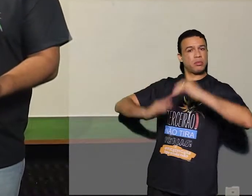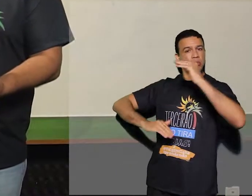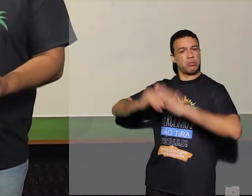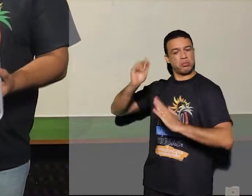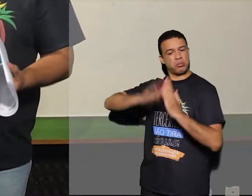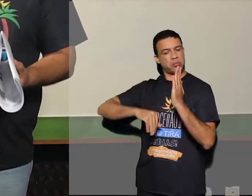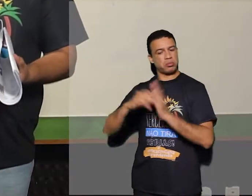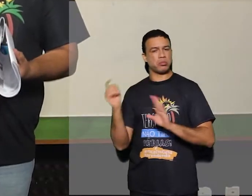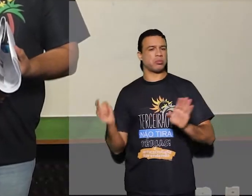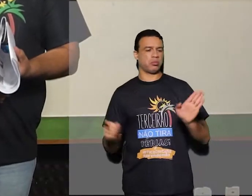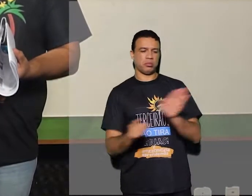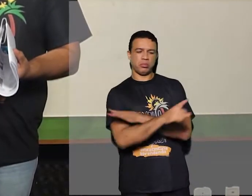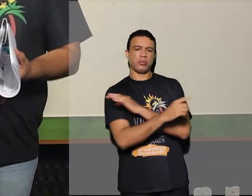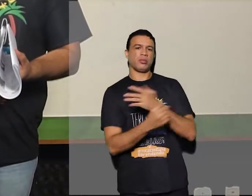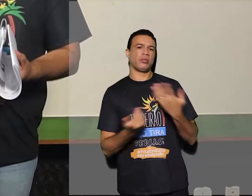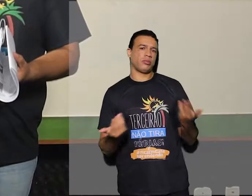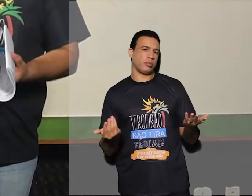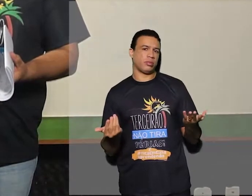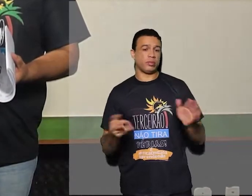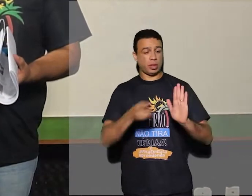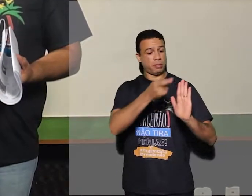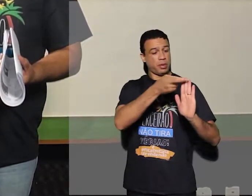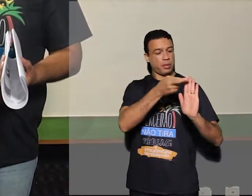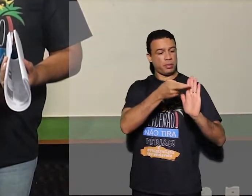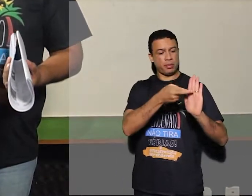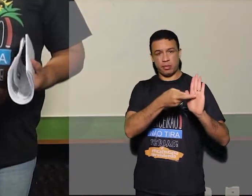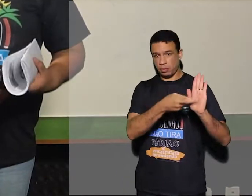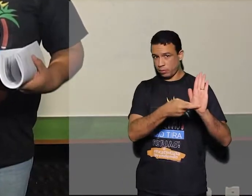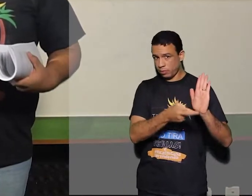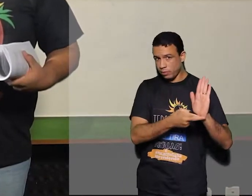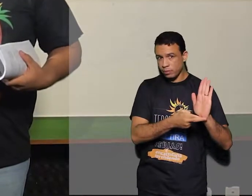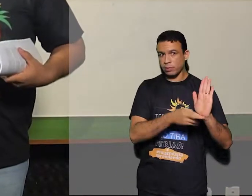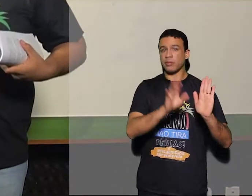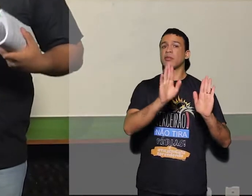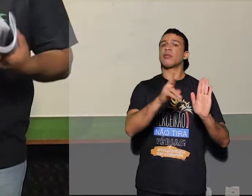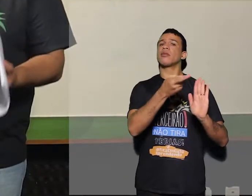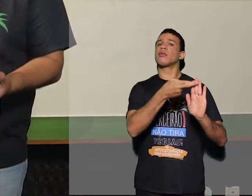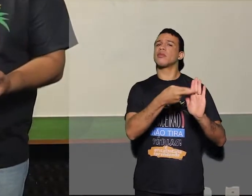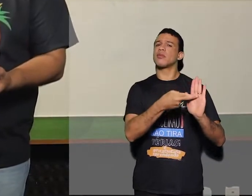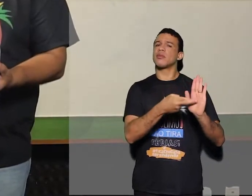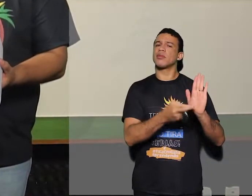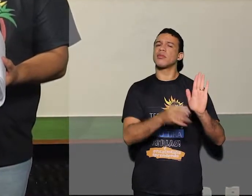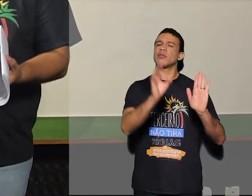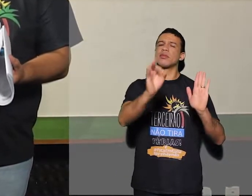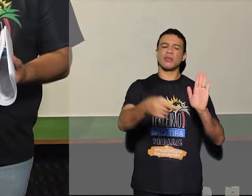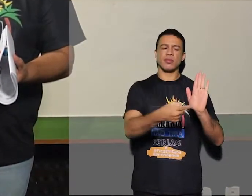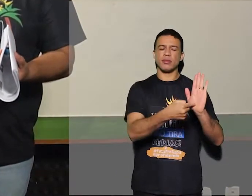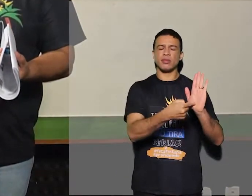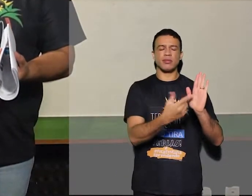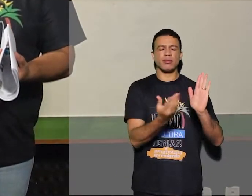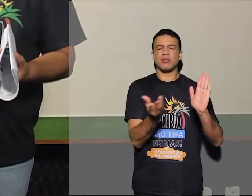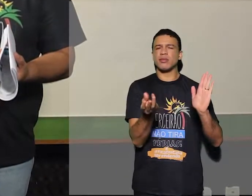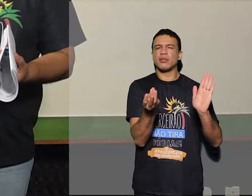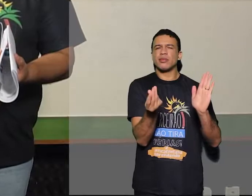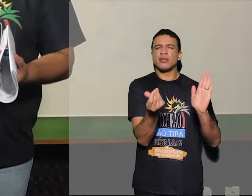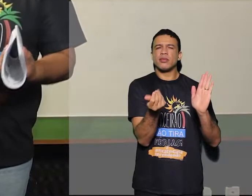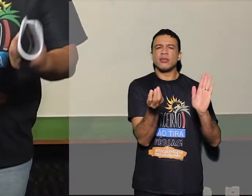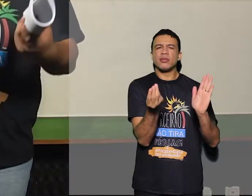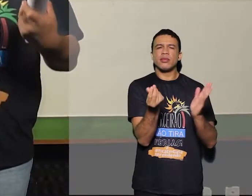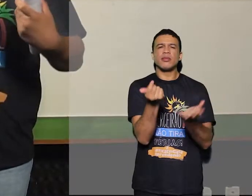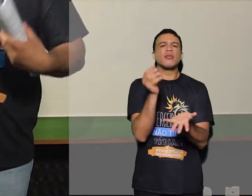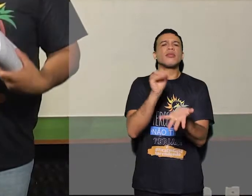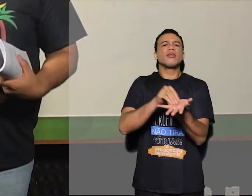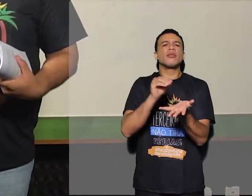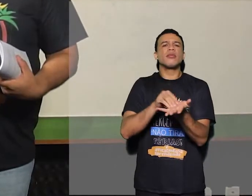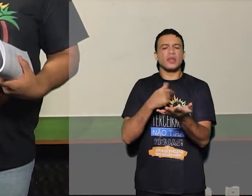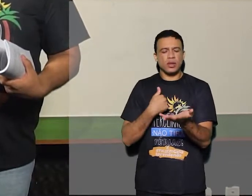na Academia de Belas Artes, tem uma série de regras, mas essas regras elas não são suficientes para que eu possa sanar